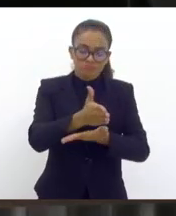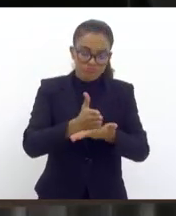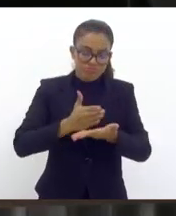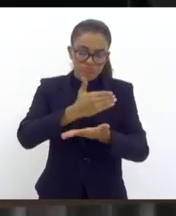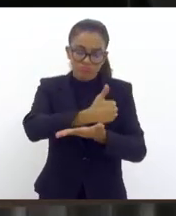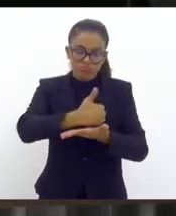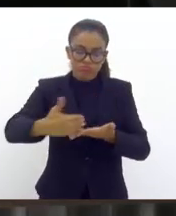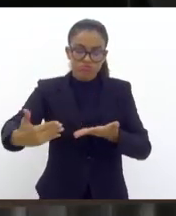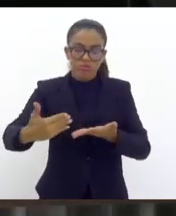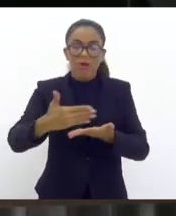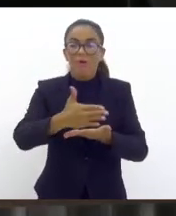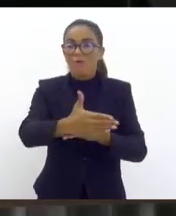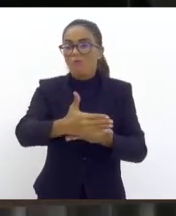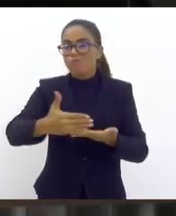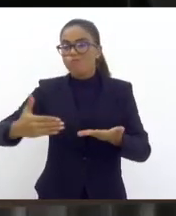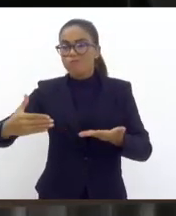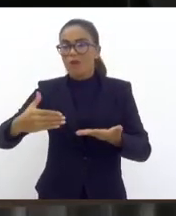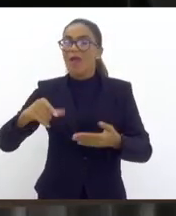Janeiro